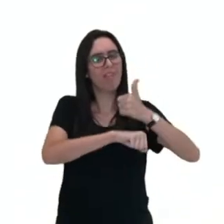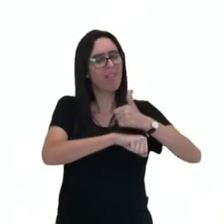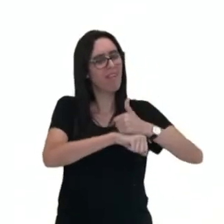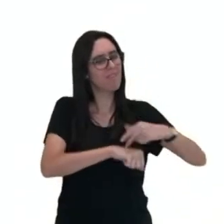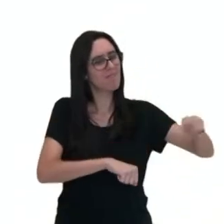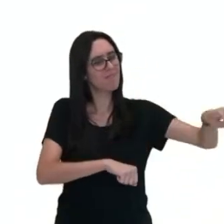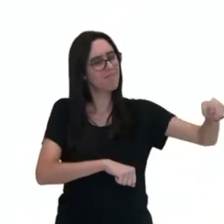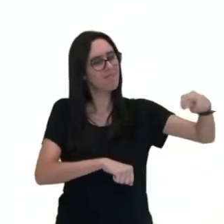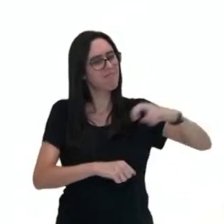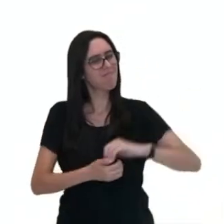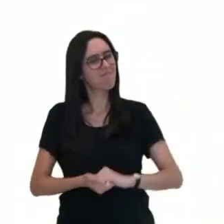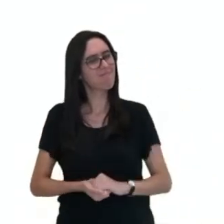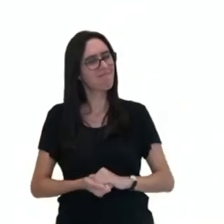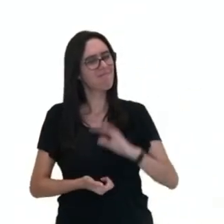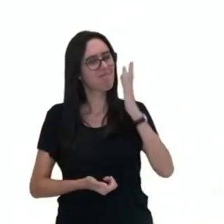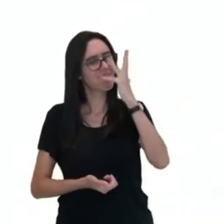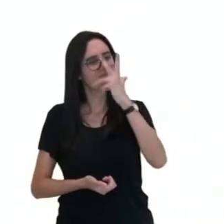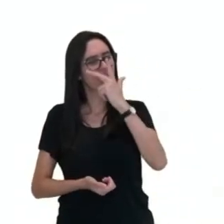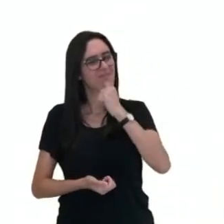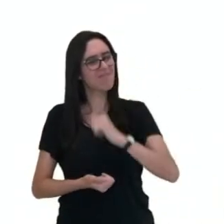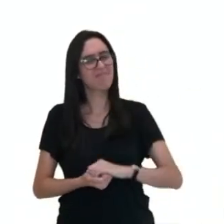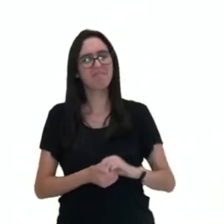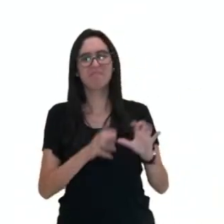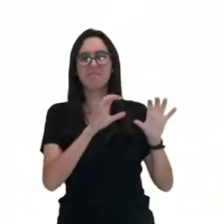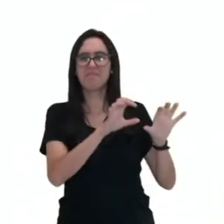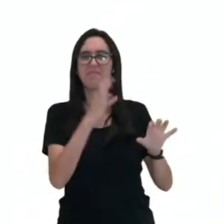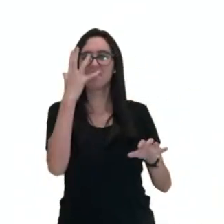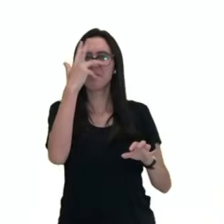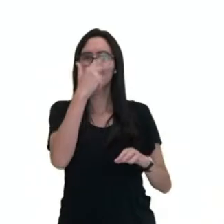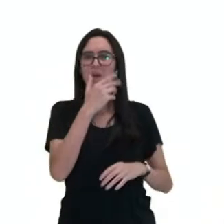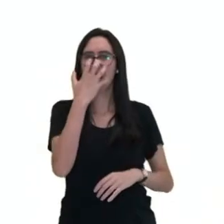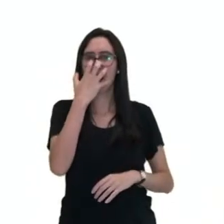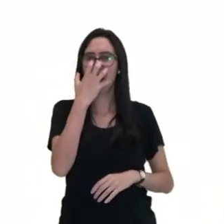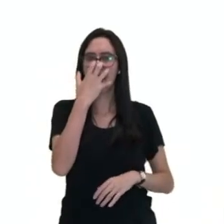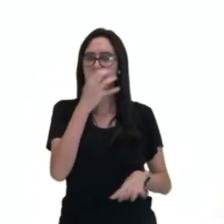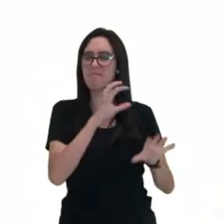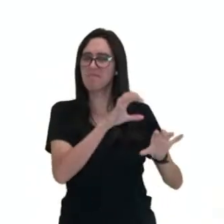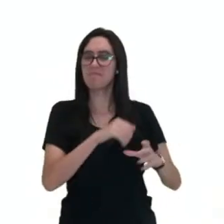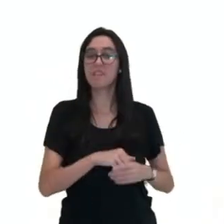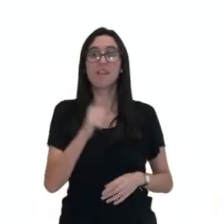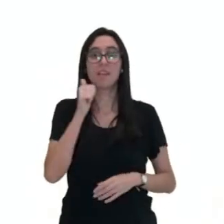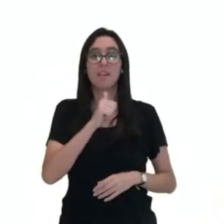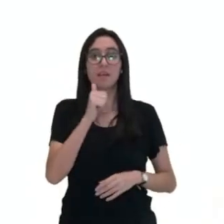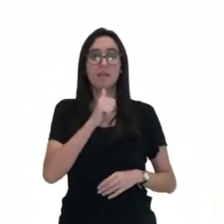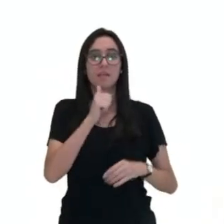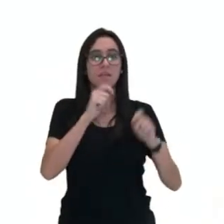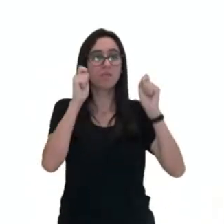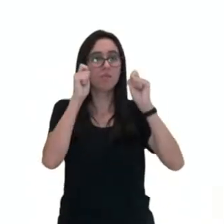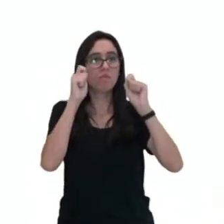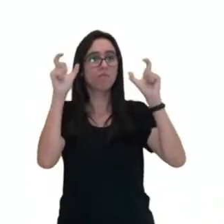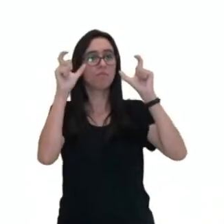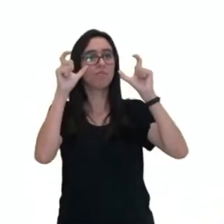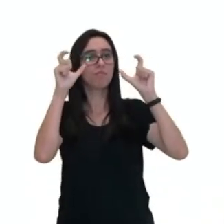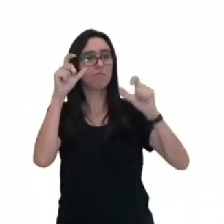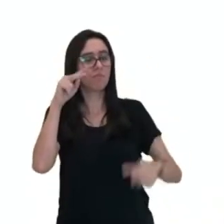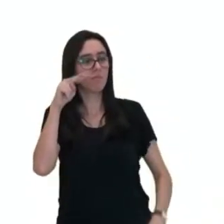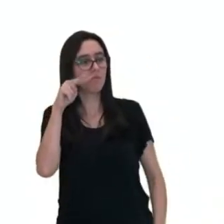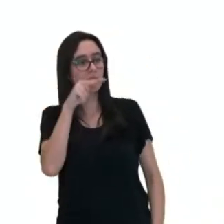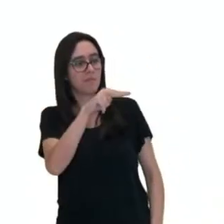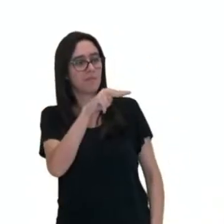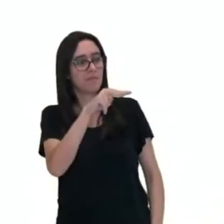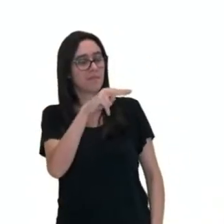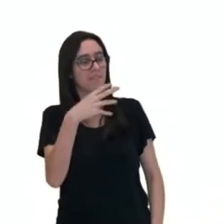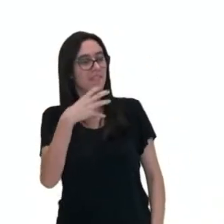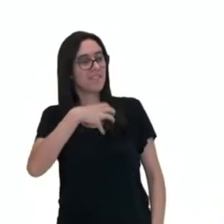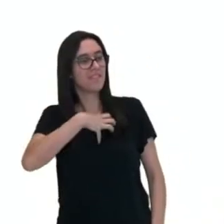comprimento. Desprevenido, acostumado, cachorro. A menina abriu os olhos pasmada. Suavemente